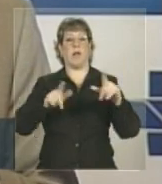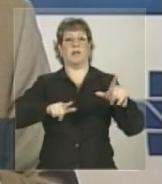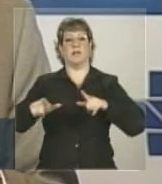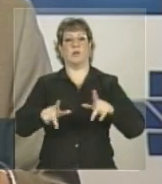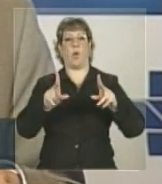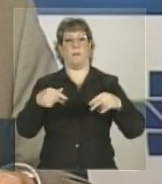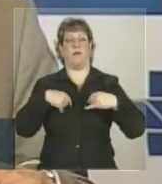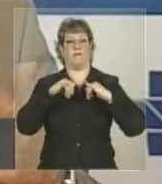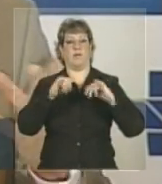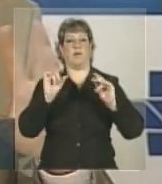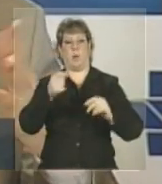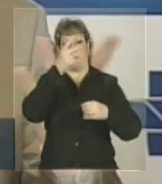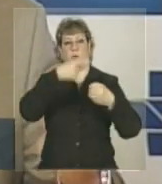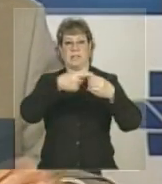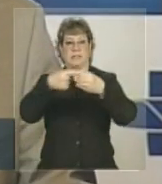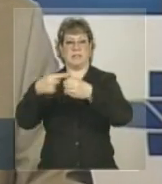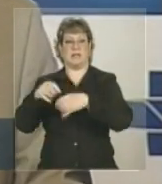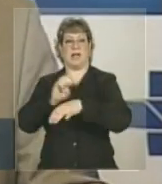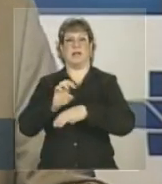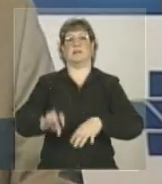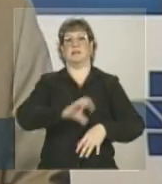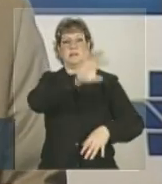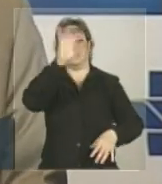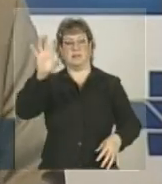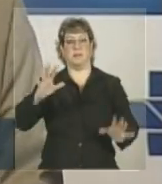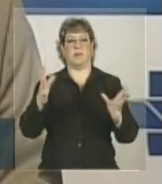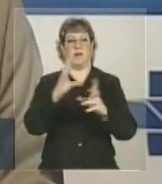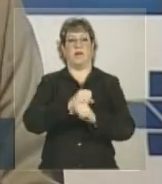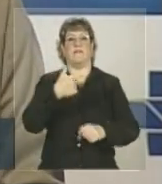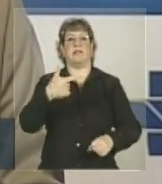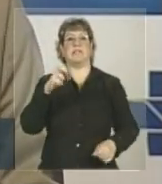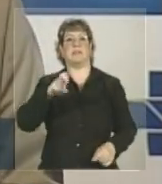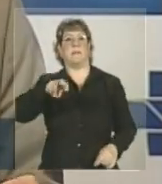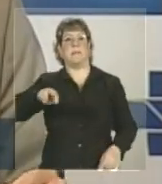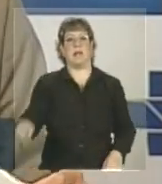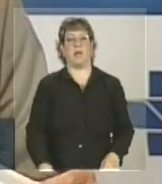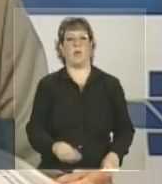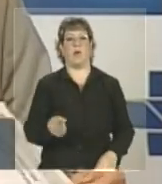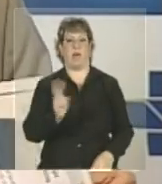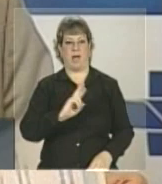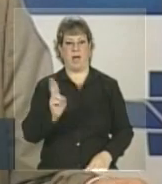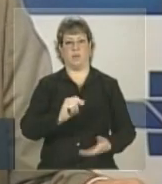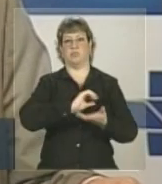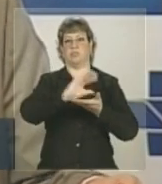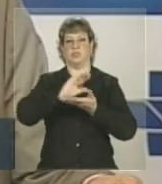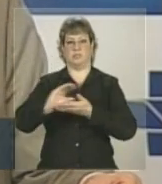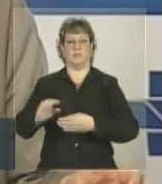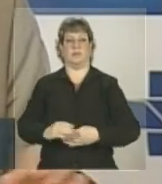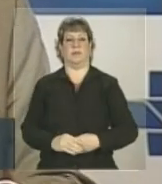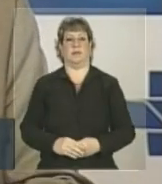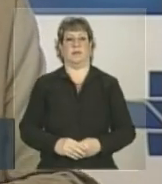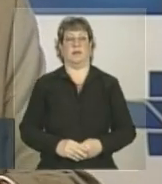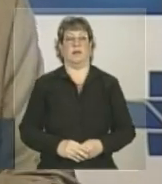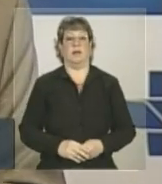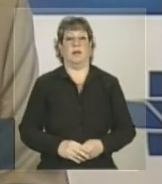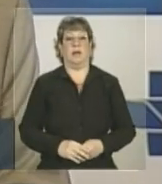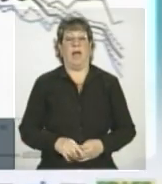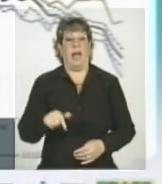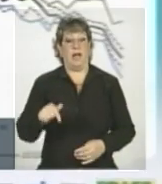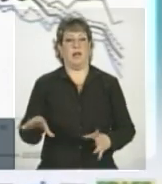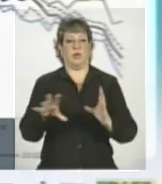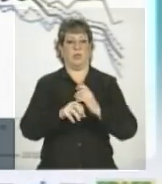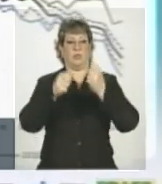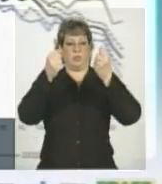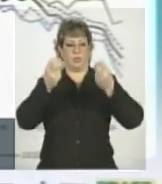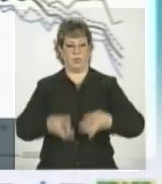falei, dos municípios e estados, foi repassado aí perto de 25 milhões de reais. Pode passar. Aqui a gente trouxe uns